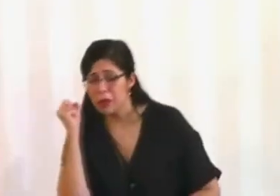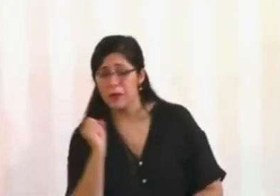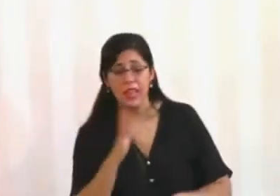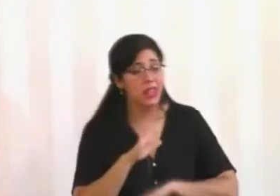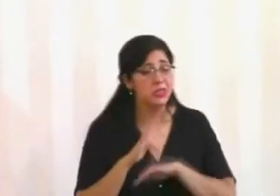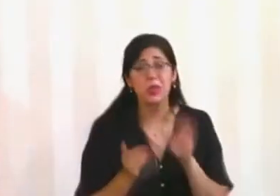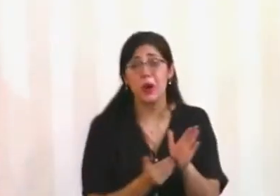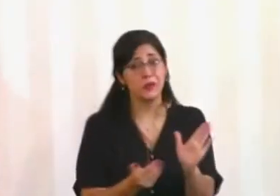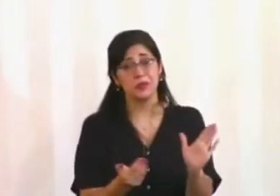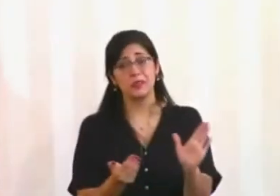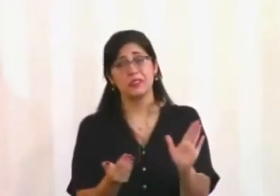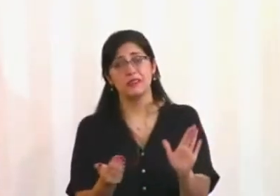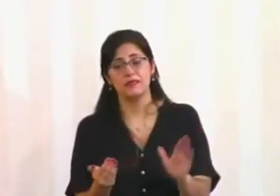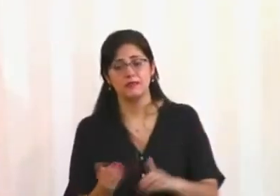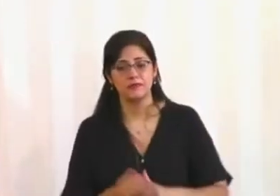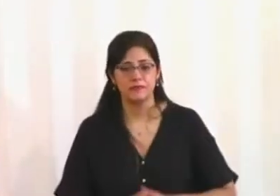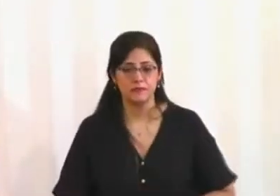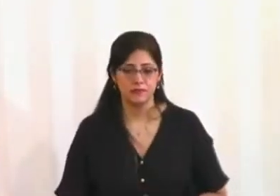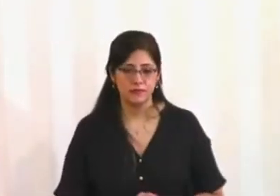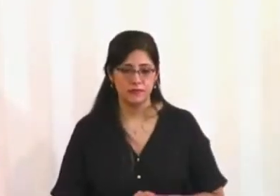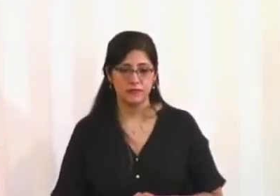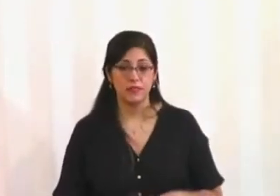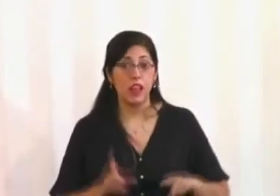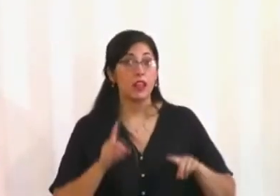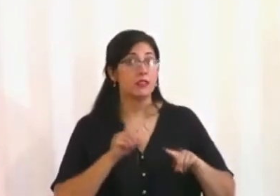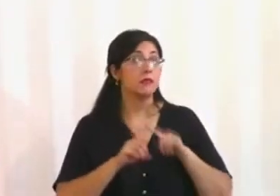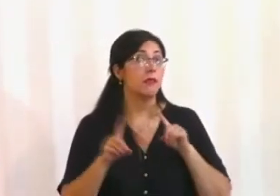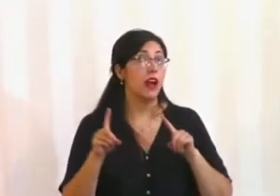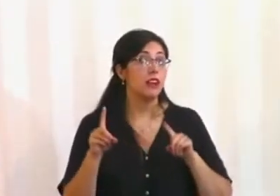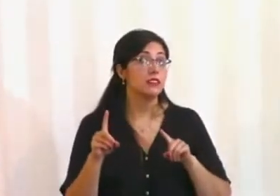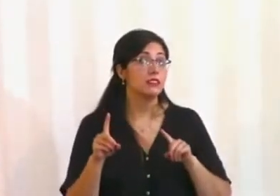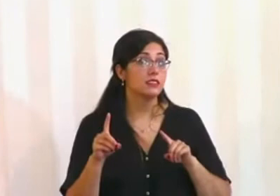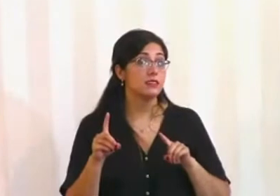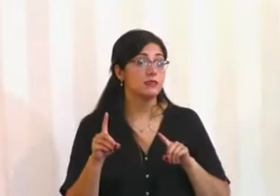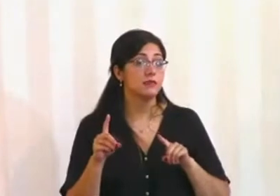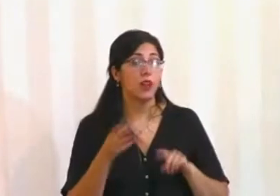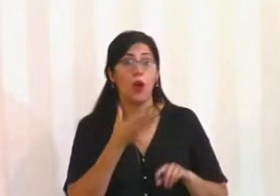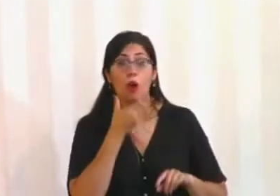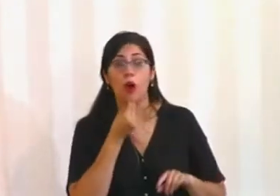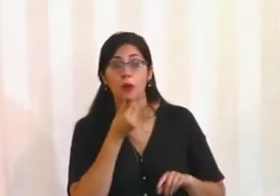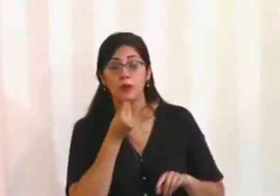ele esqueceu de que Obadias guardou profetas em 2 cisternas.